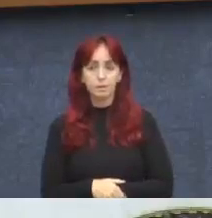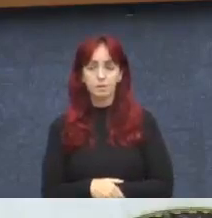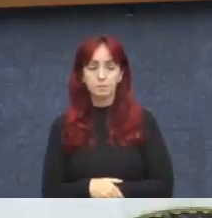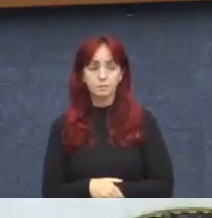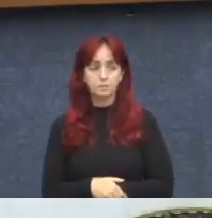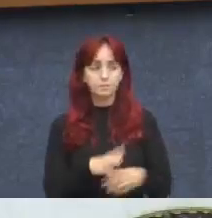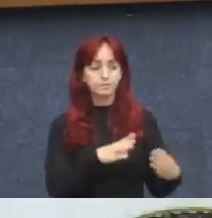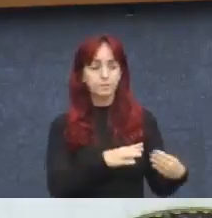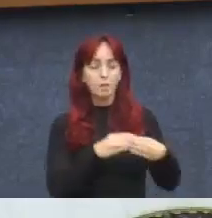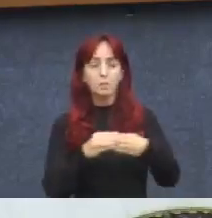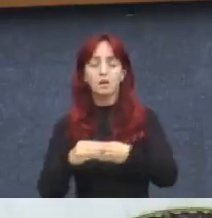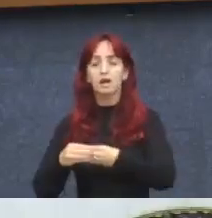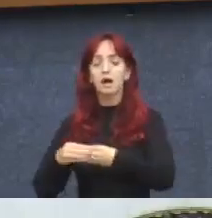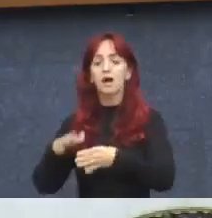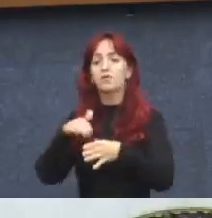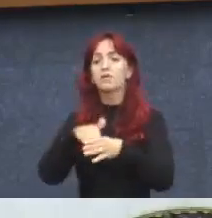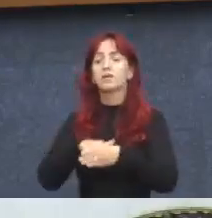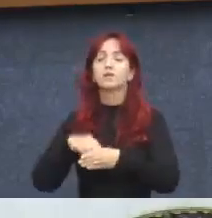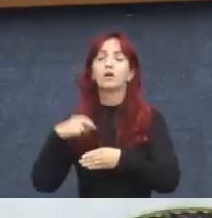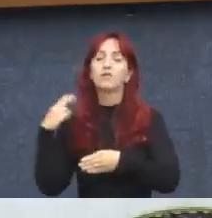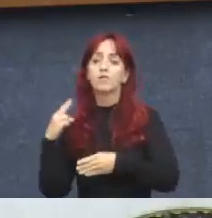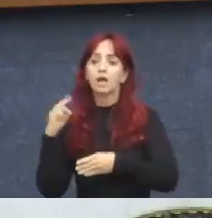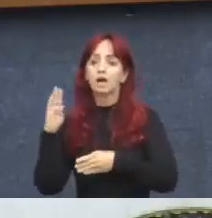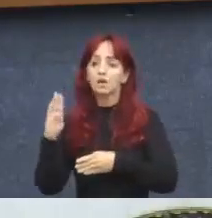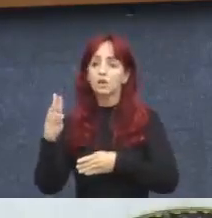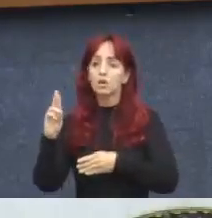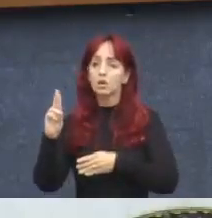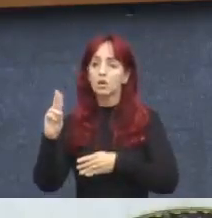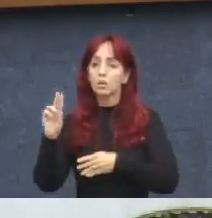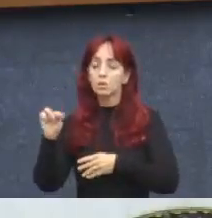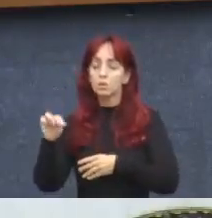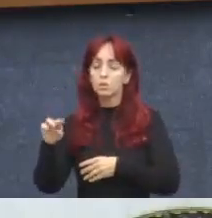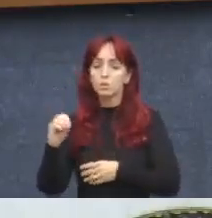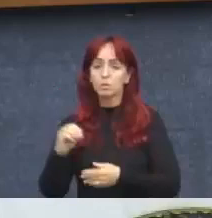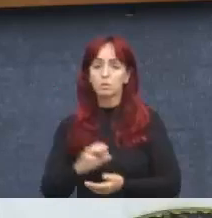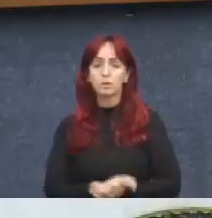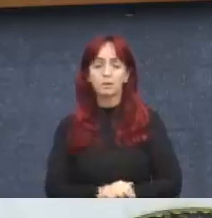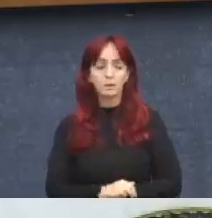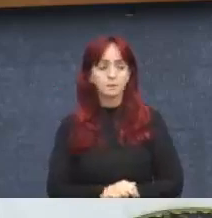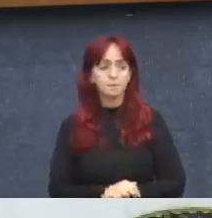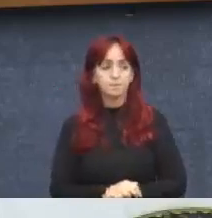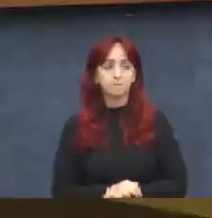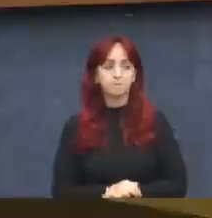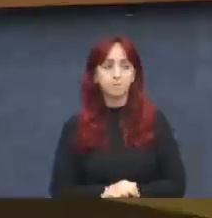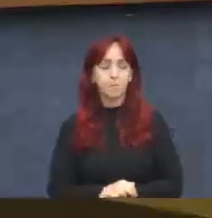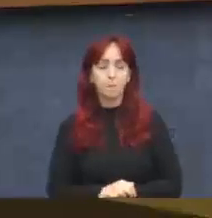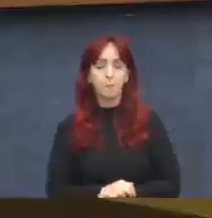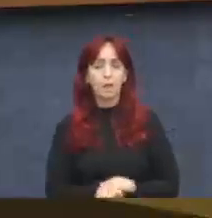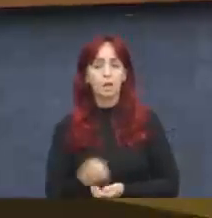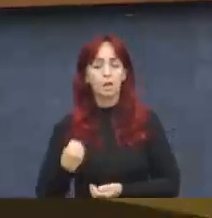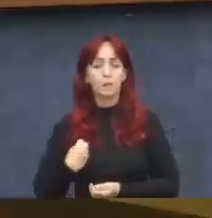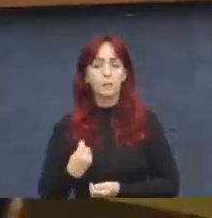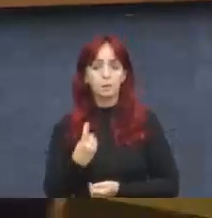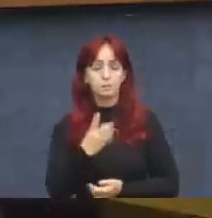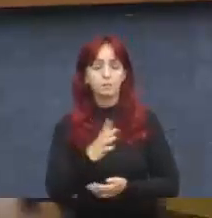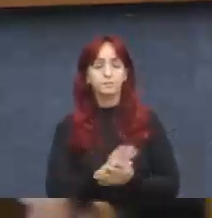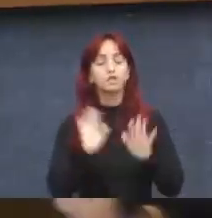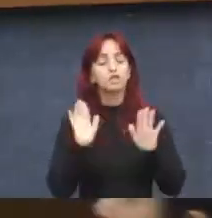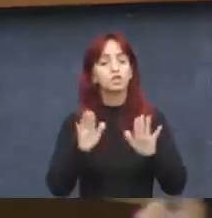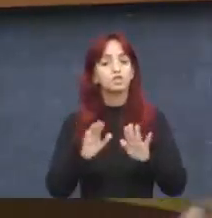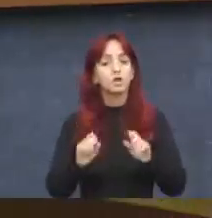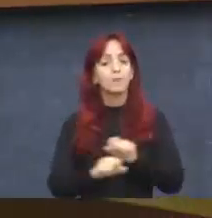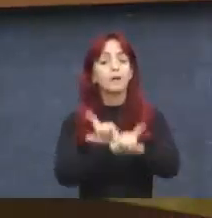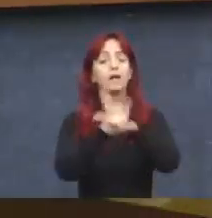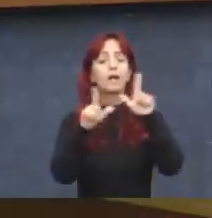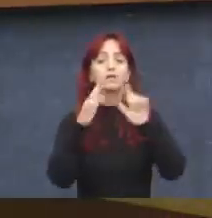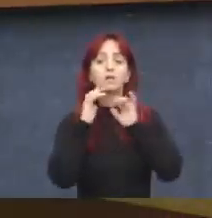Para encaminhar a votação, o vereador Bruno Miranda, nós estamos votando presidente, a emenda modificada, a emenda número 1. Isso, e só para esclarecer os colegas, nós